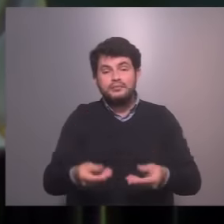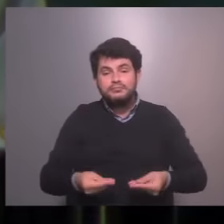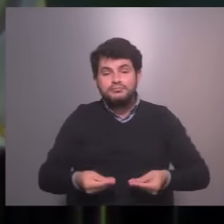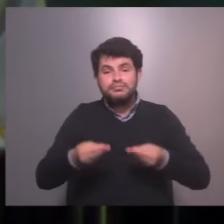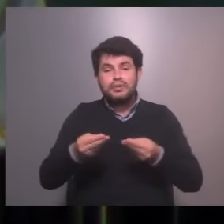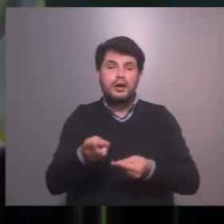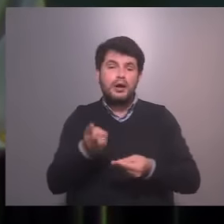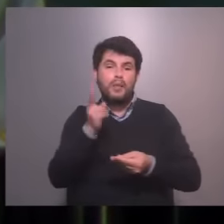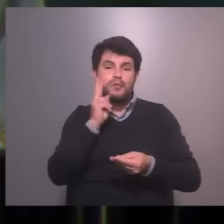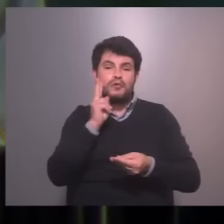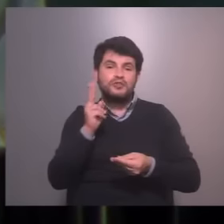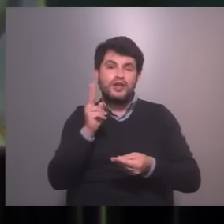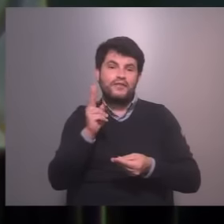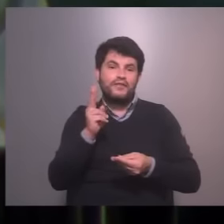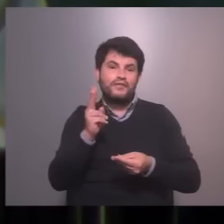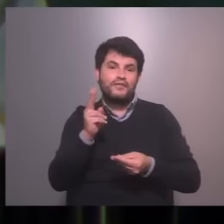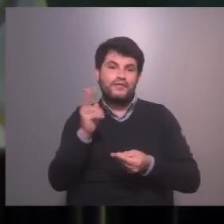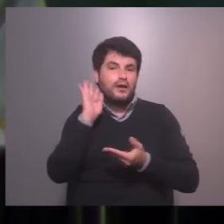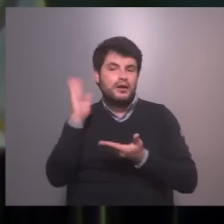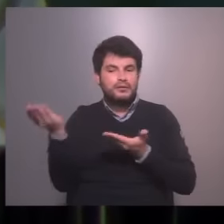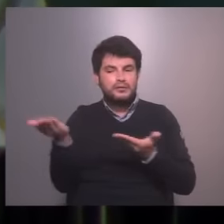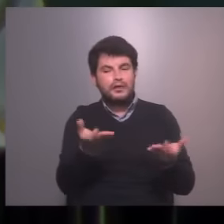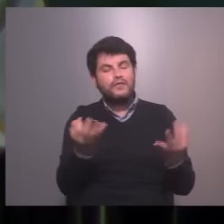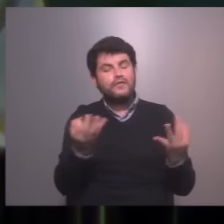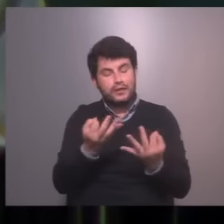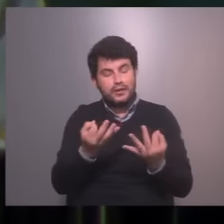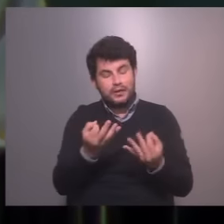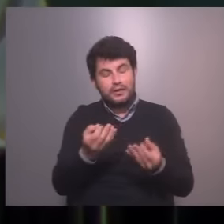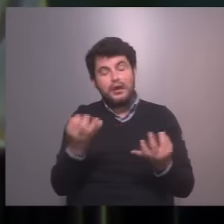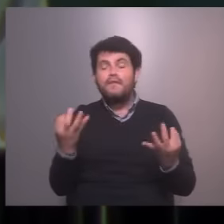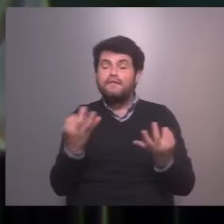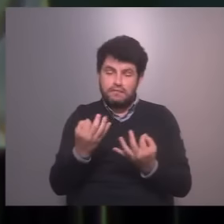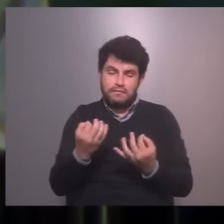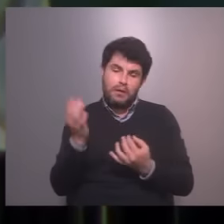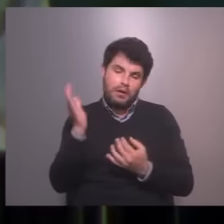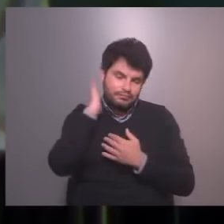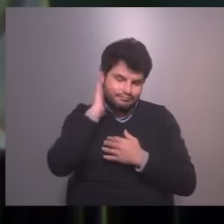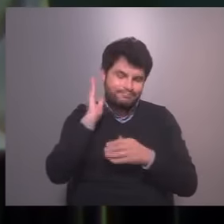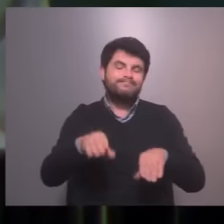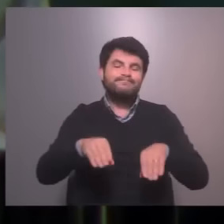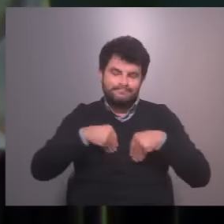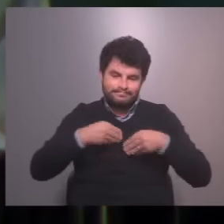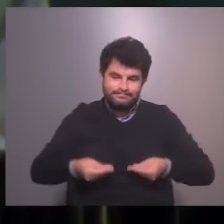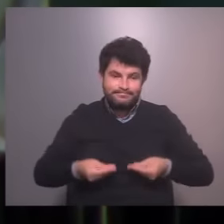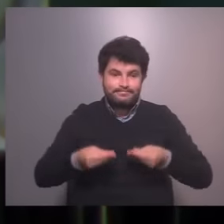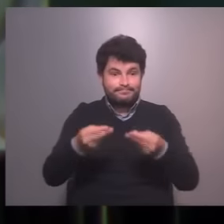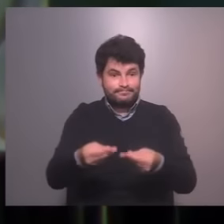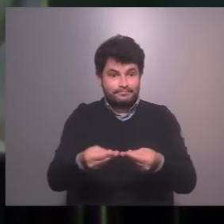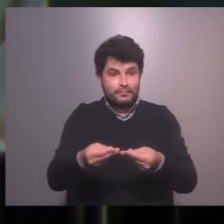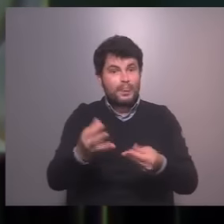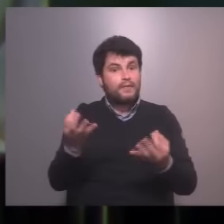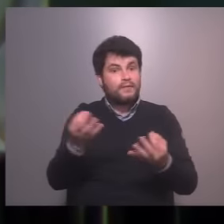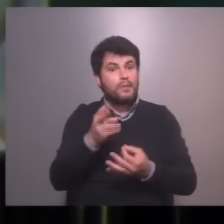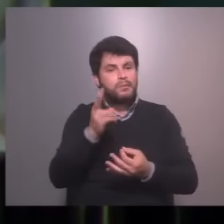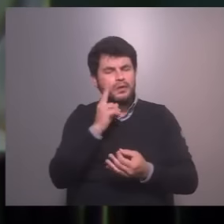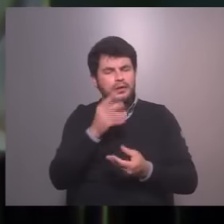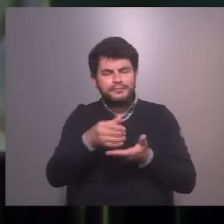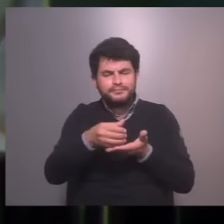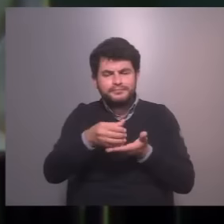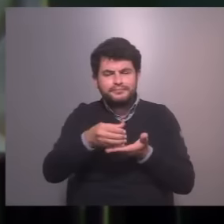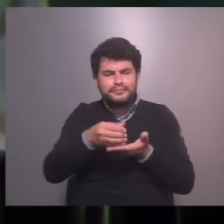Depois disse-lhes: "Tirai agora e levai ao chefe de mesa."